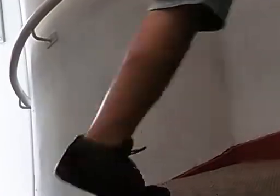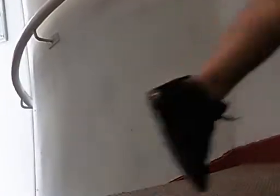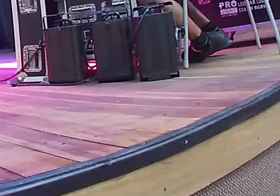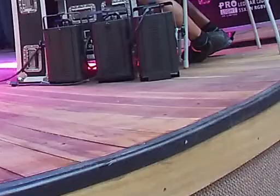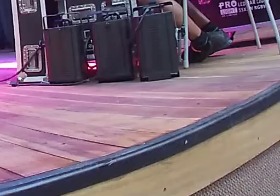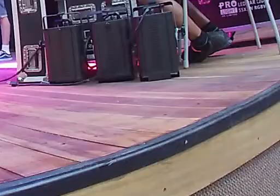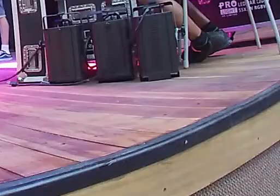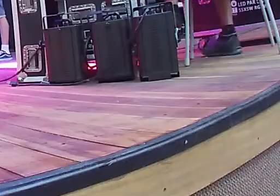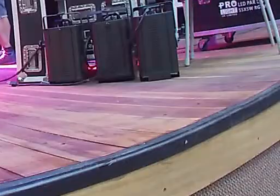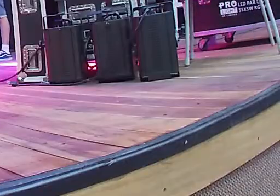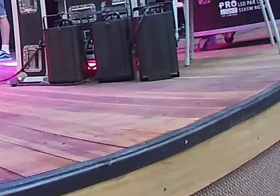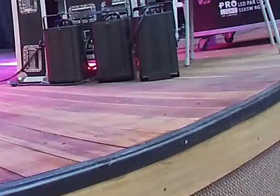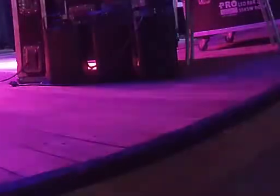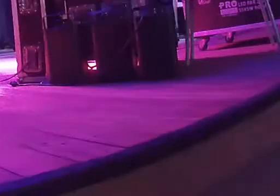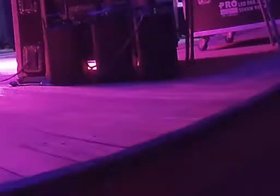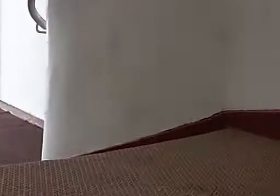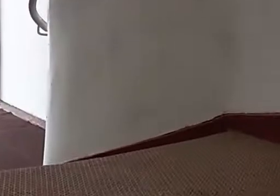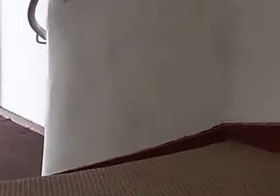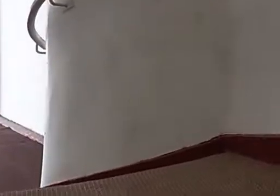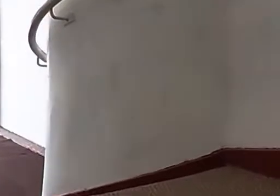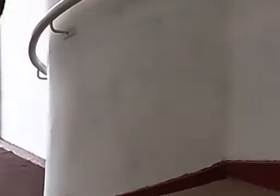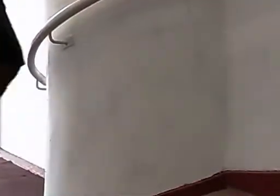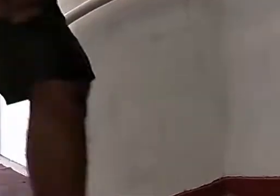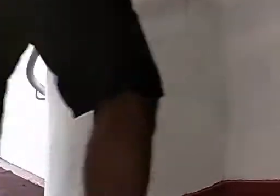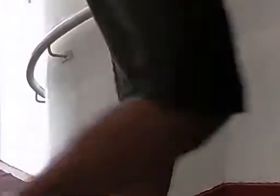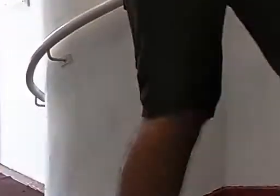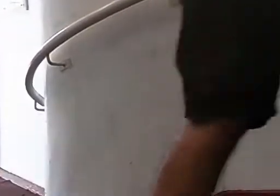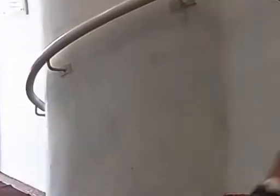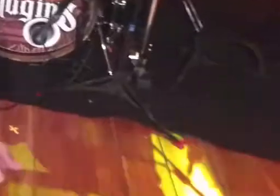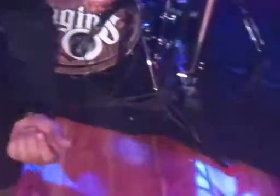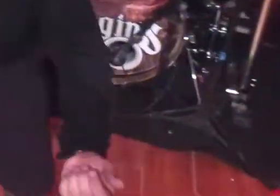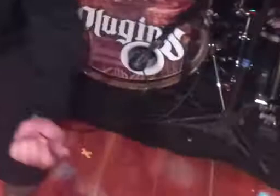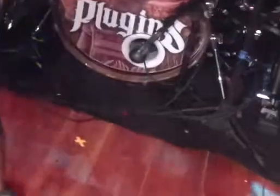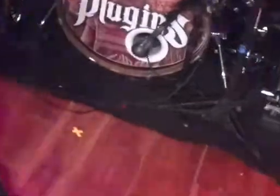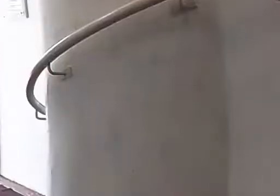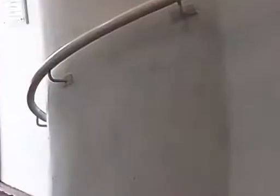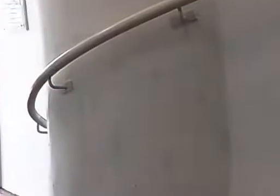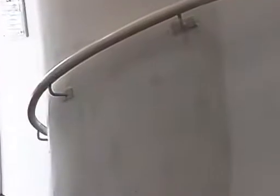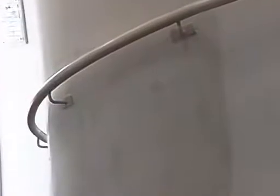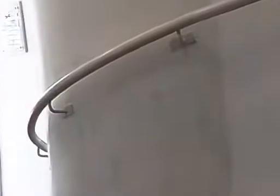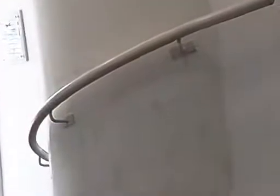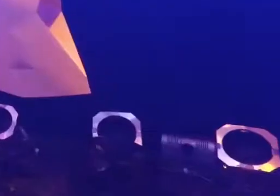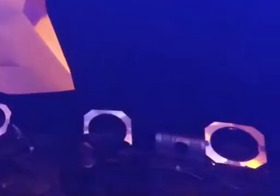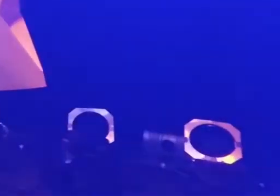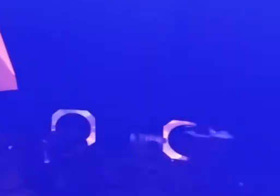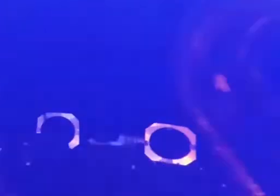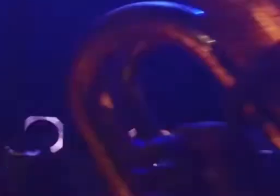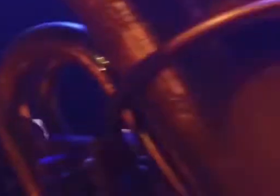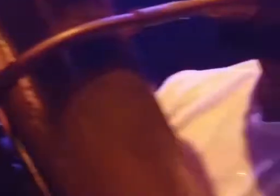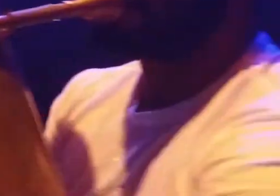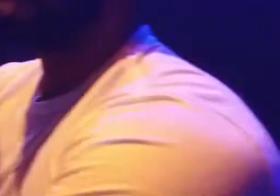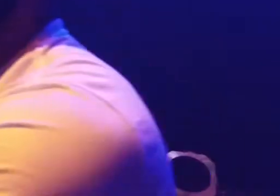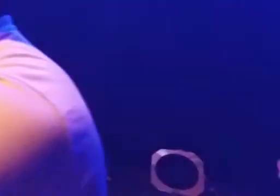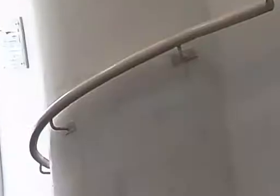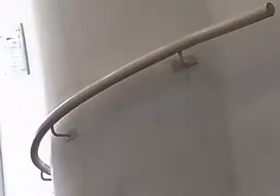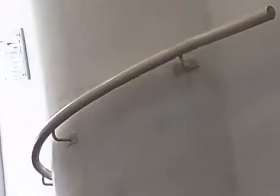do significado que você enxerga e escolhe seguir. Vem dançar com a gente, vem cantar novos sons, emoções, novas formas de